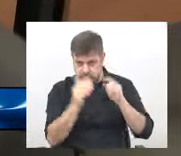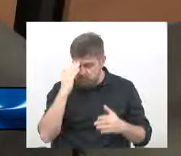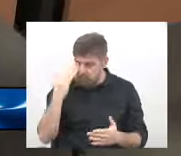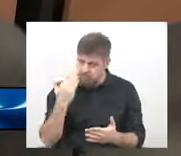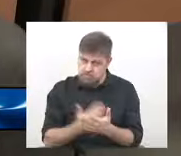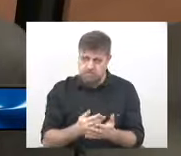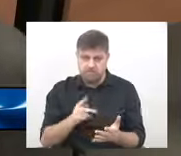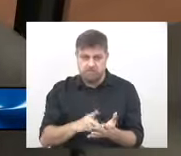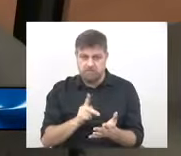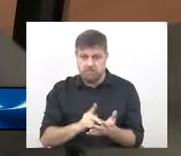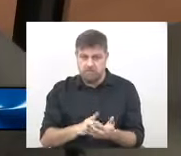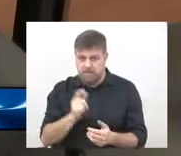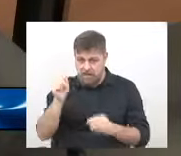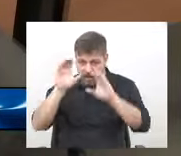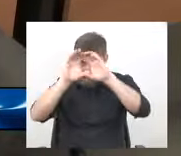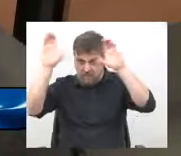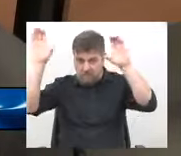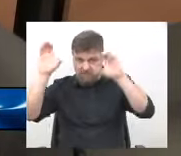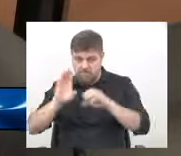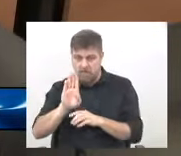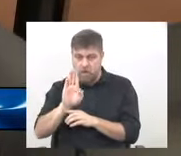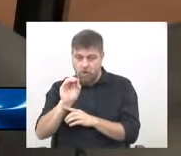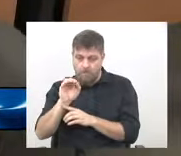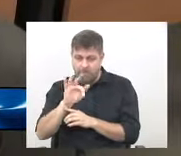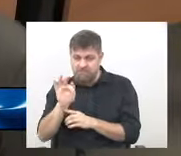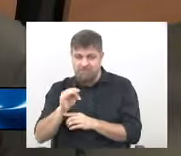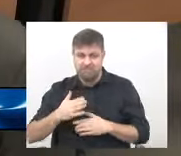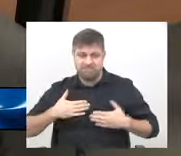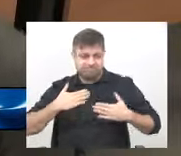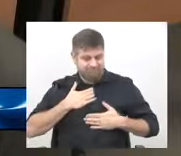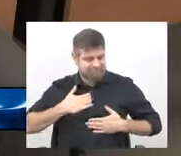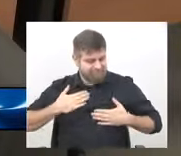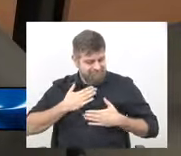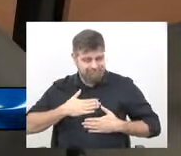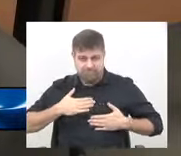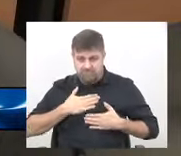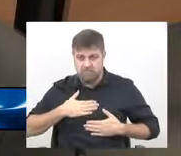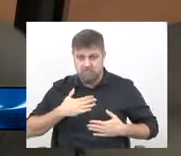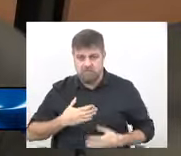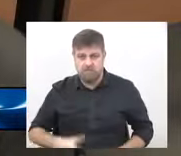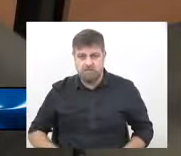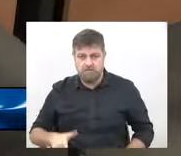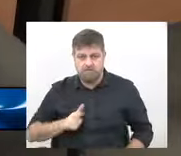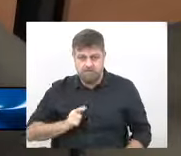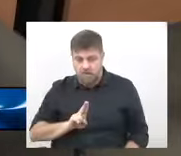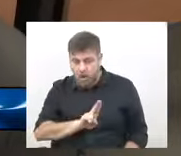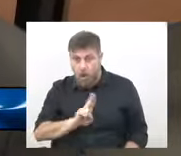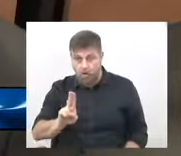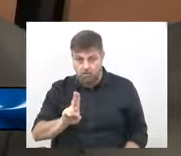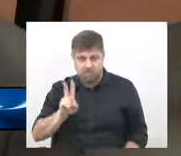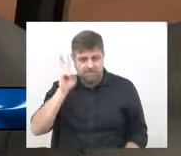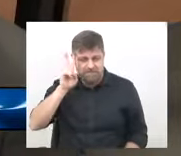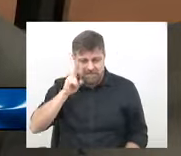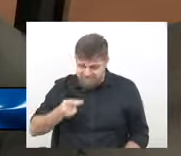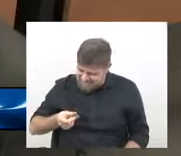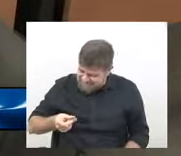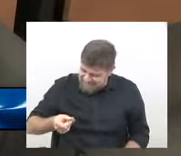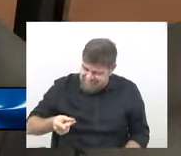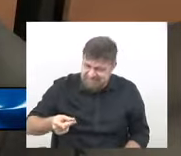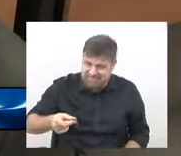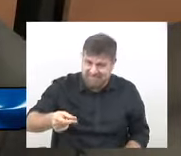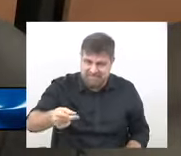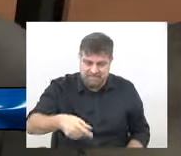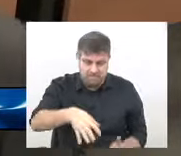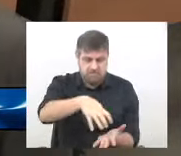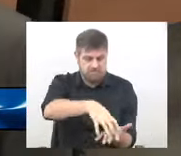absoluta que o Bonfá está muito contente com essa iniciativa, porque ele se torna eterno. Como o nobre vereador Zé Carlos disse, sem sombra